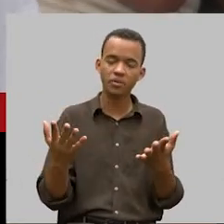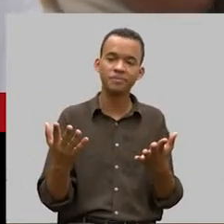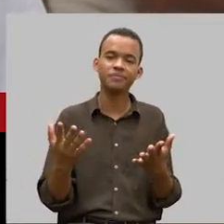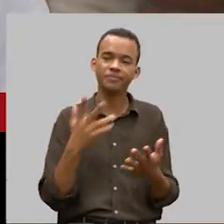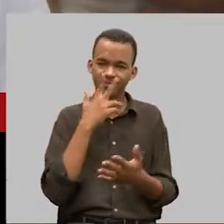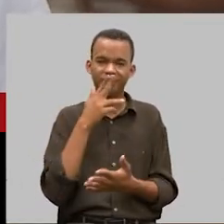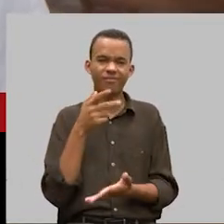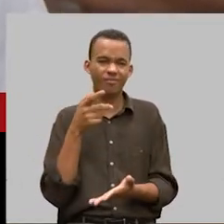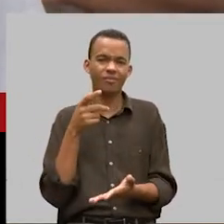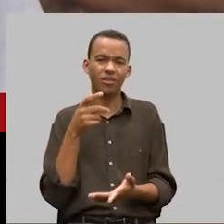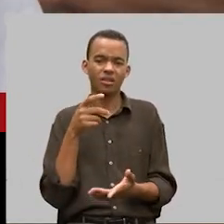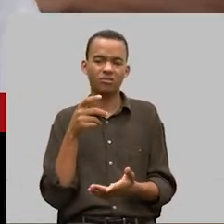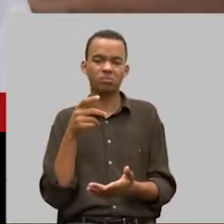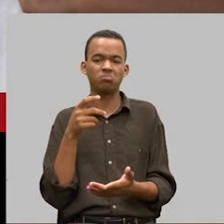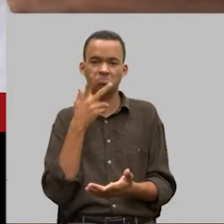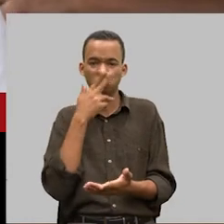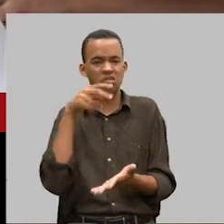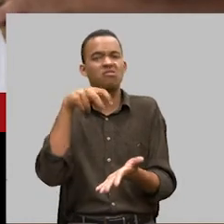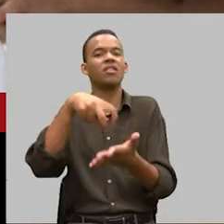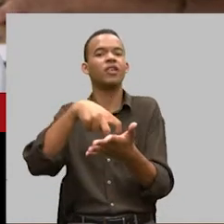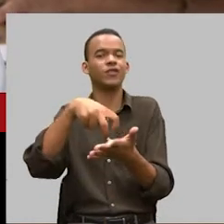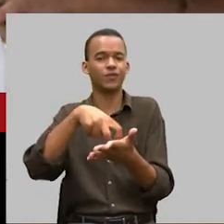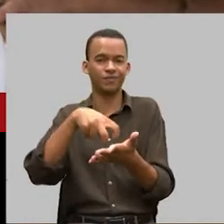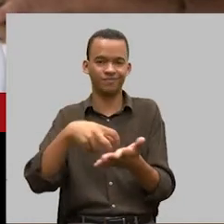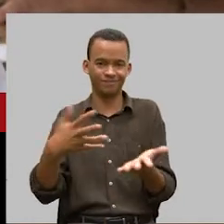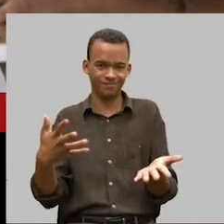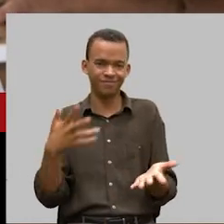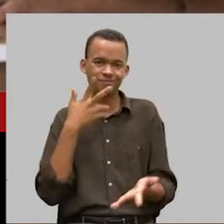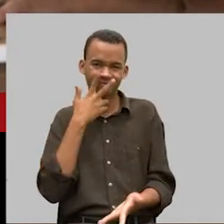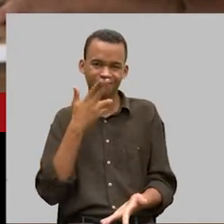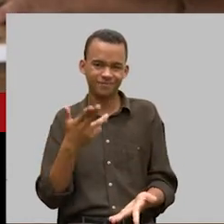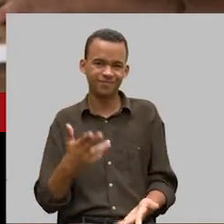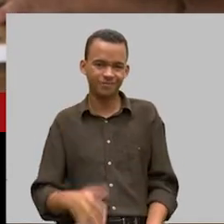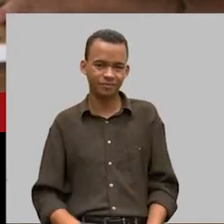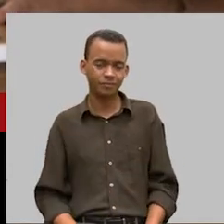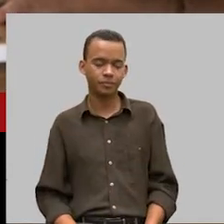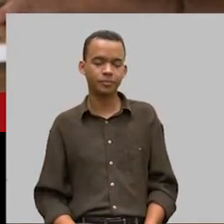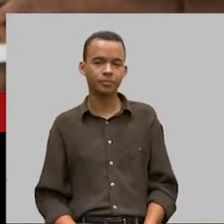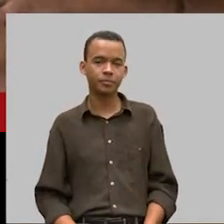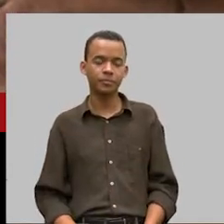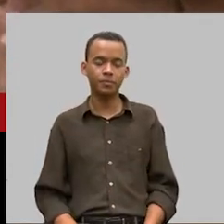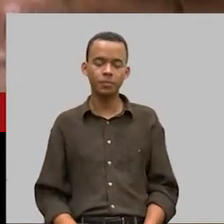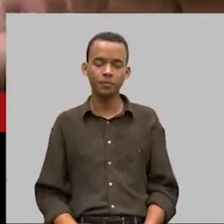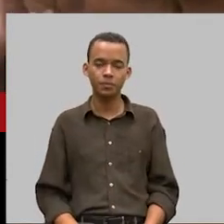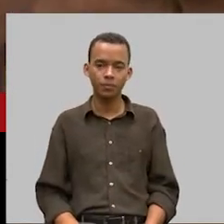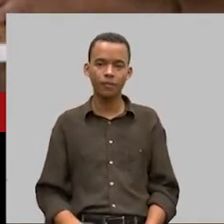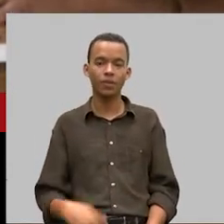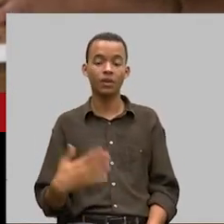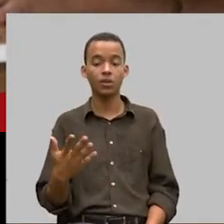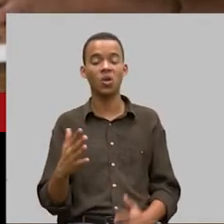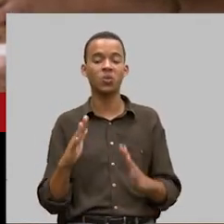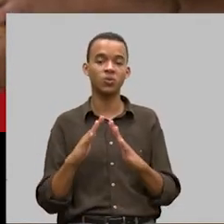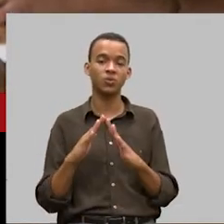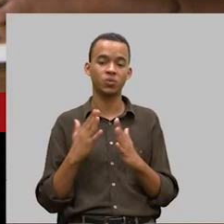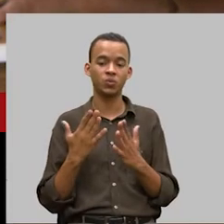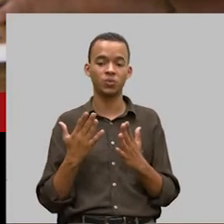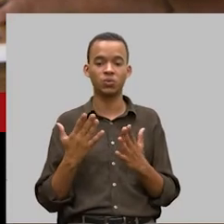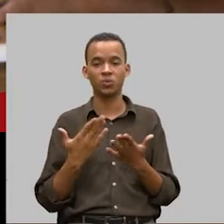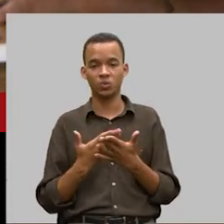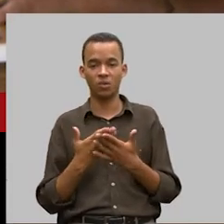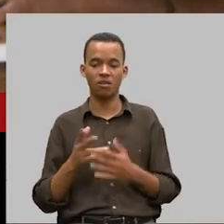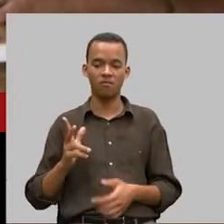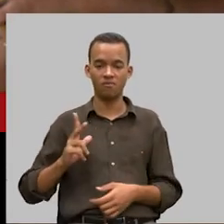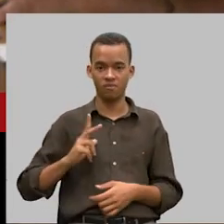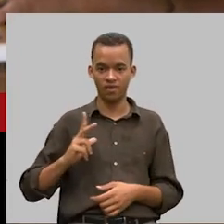punido parece ser assim né Eh então essa discussão entre o público e privado a equiparação das